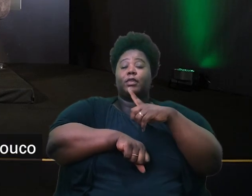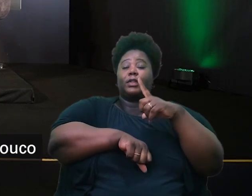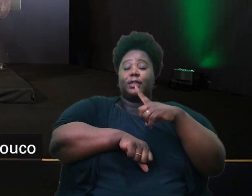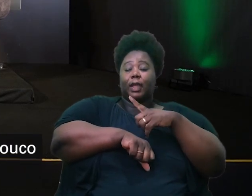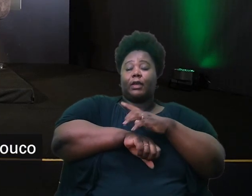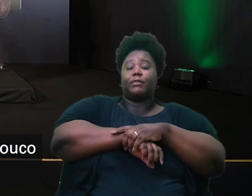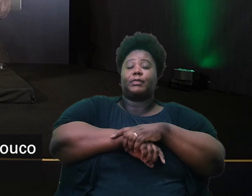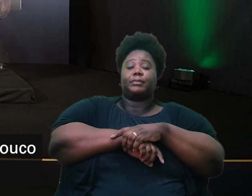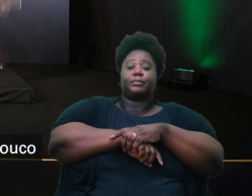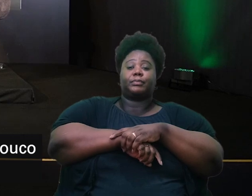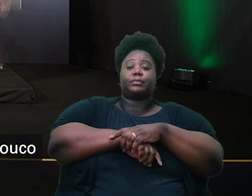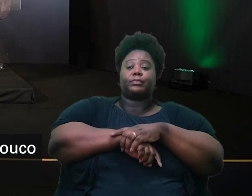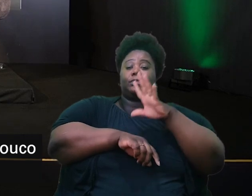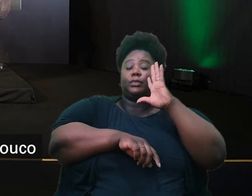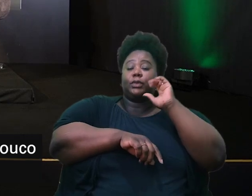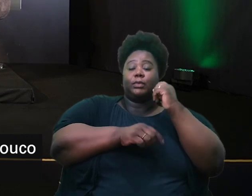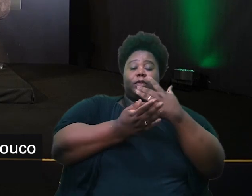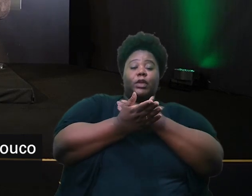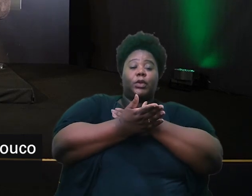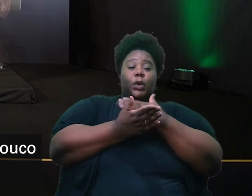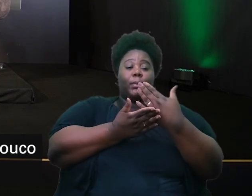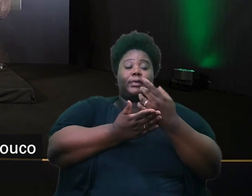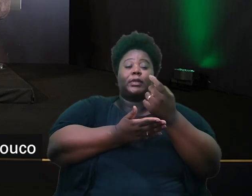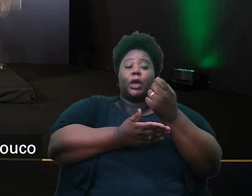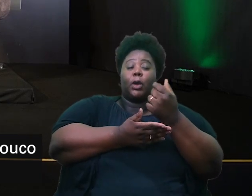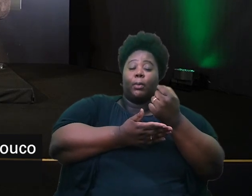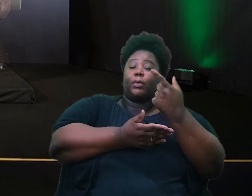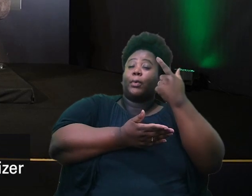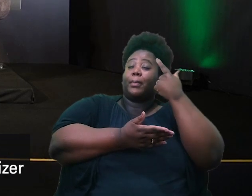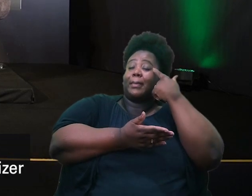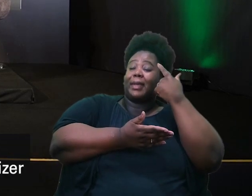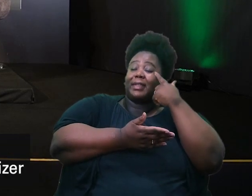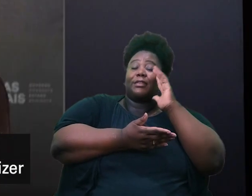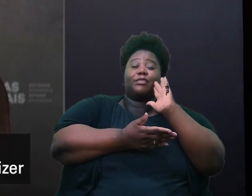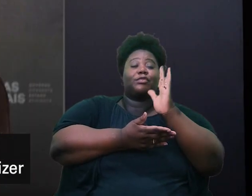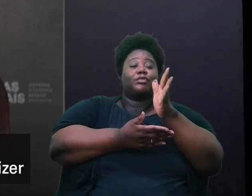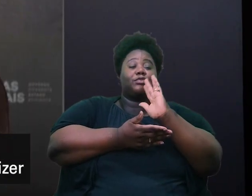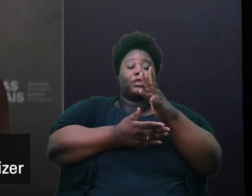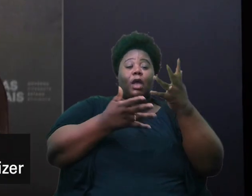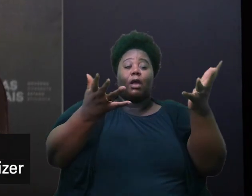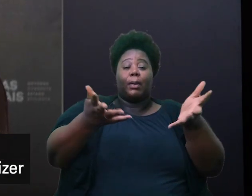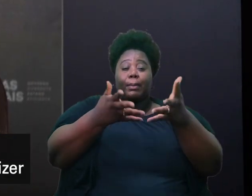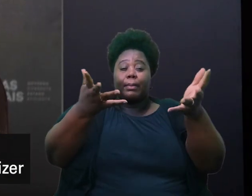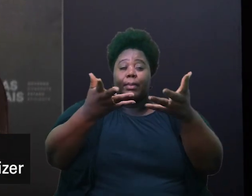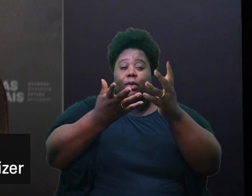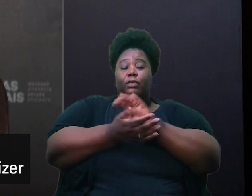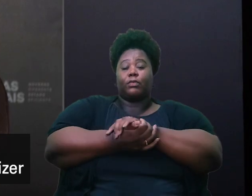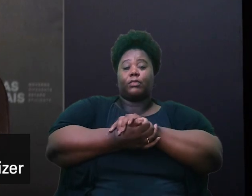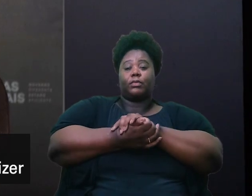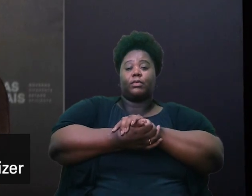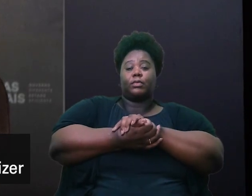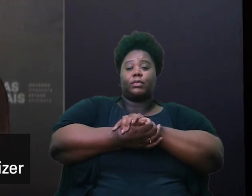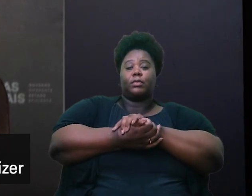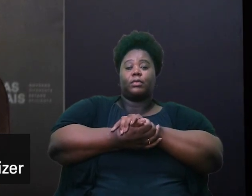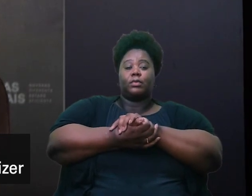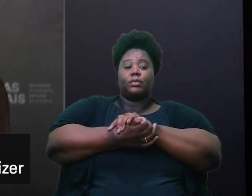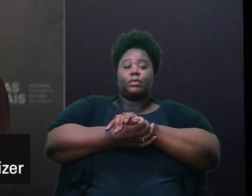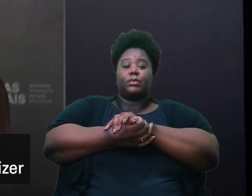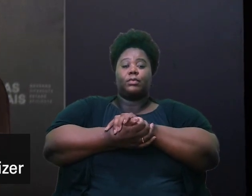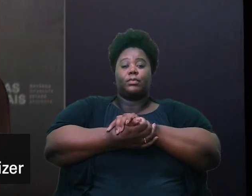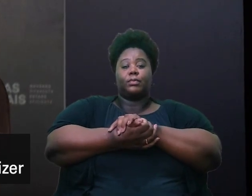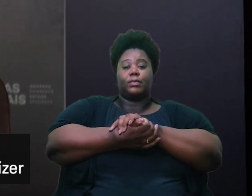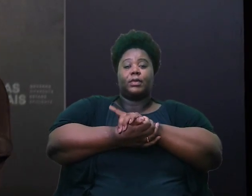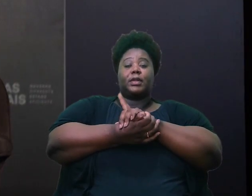Eu acho que eu quero começar um pouco pensando nisso e já provocando uma das suas declarações,